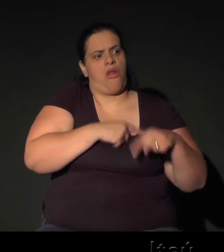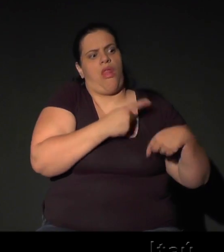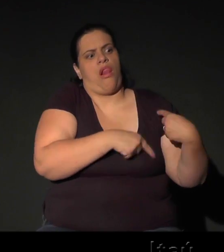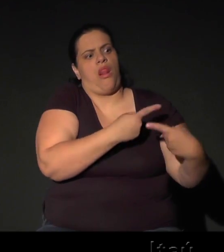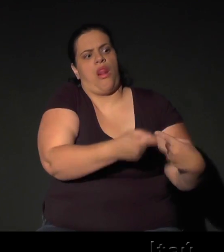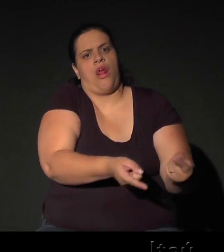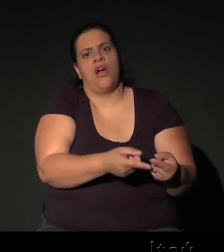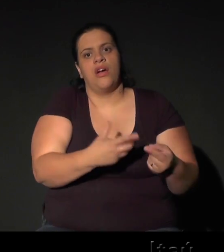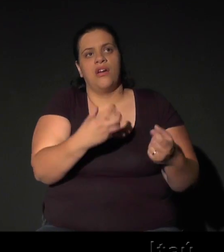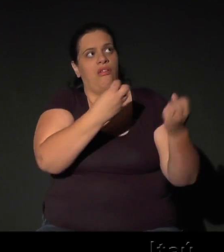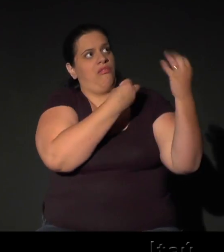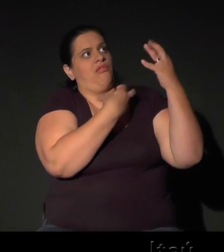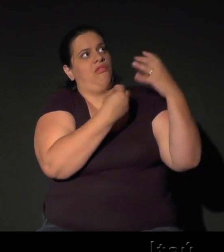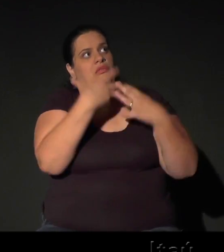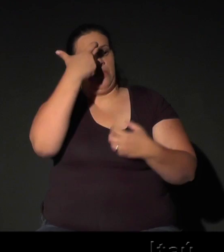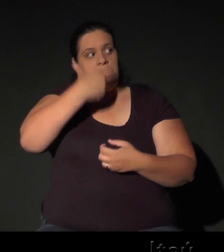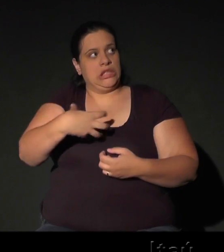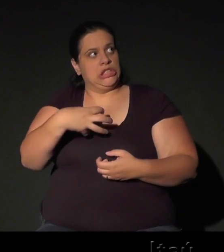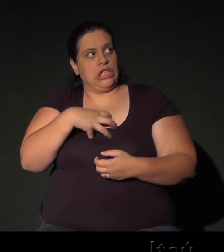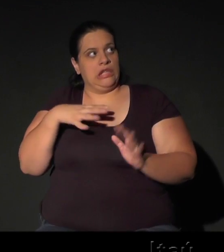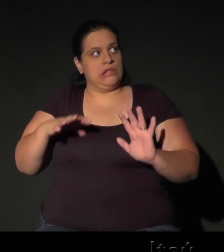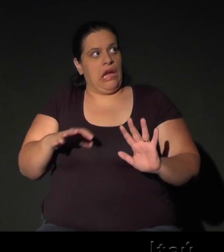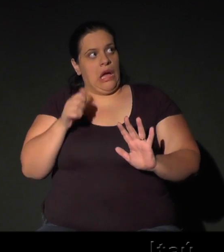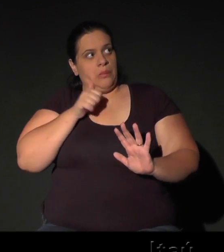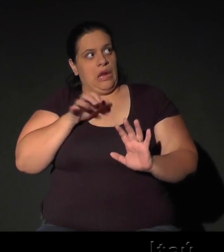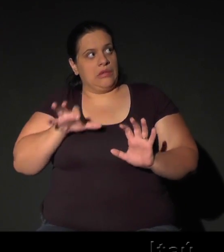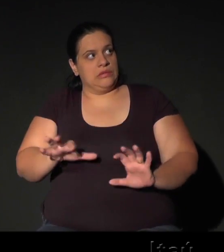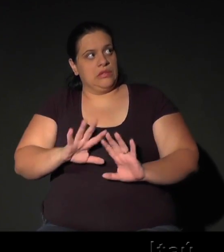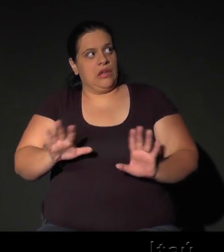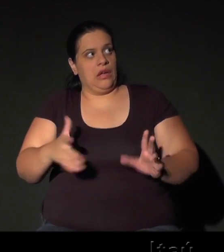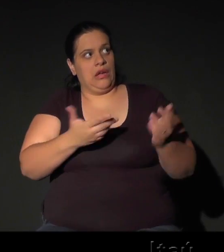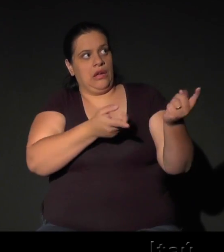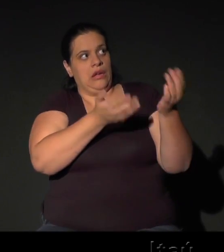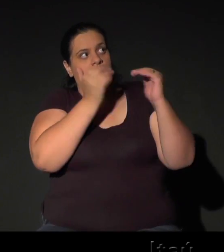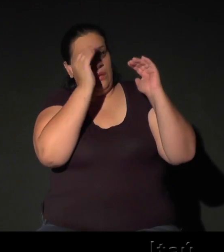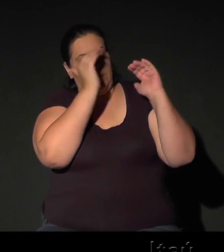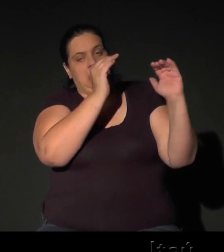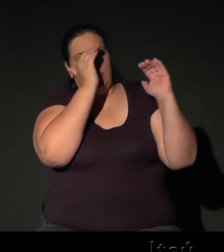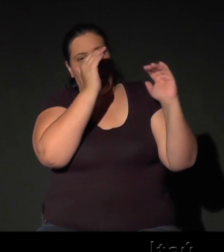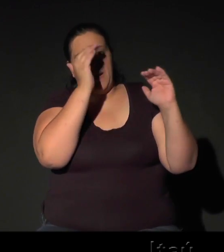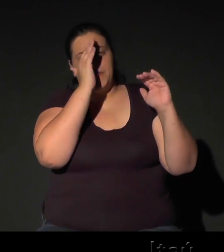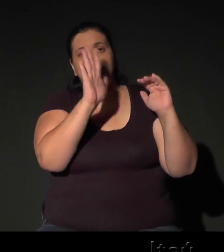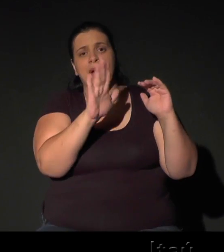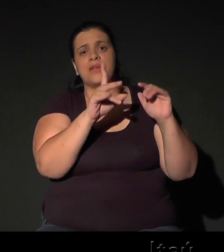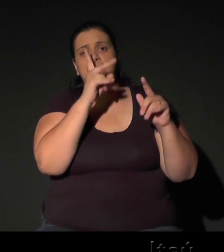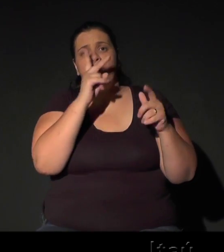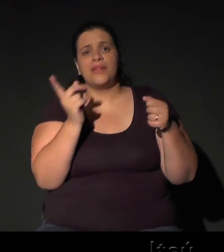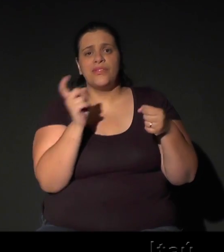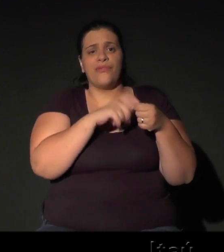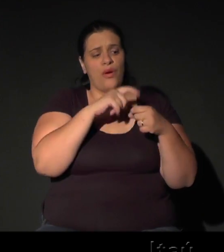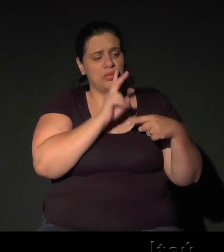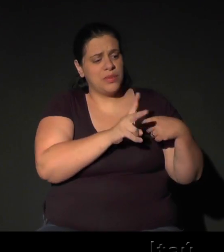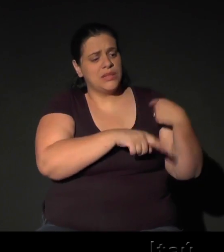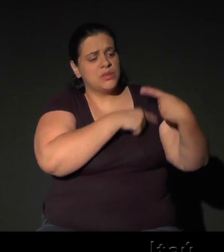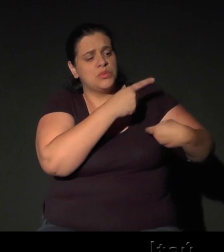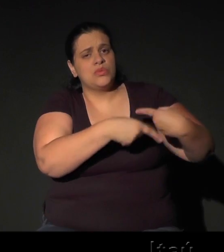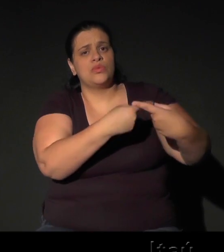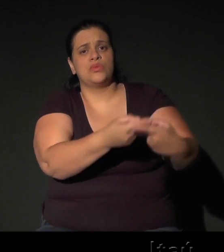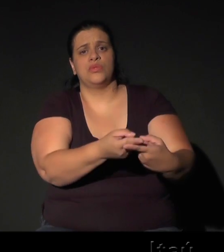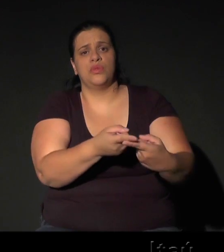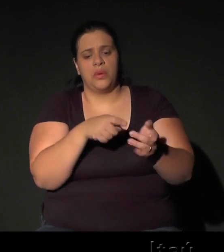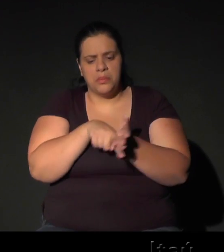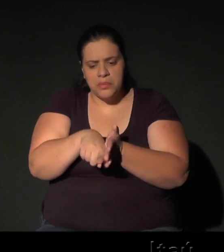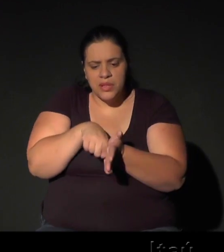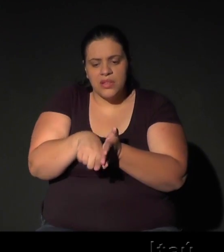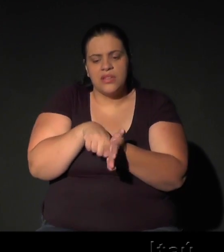machismo a gente é ensinada a se comportar assim e muitas vezes a gente acaba recorrendo a esse discurso autorizado na hora de fazer